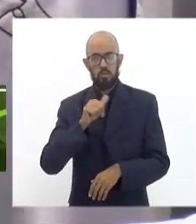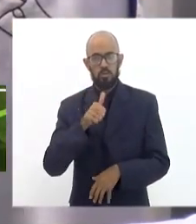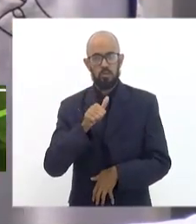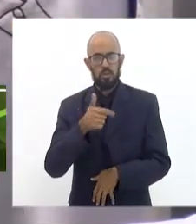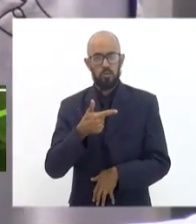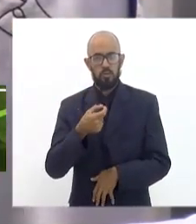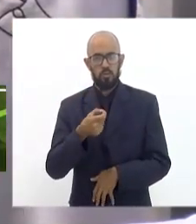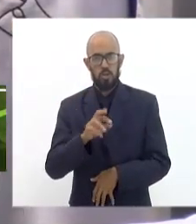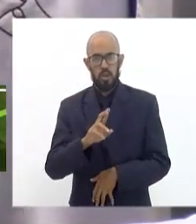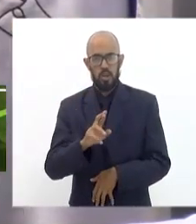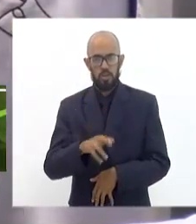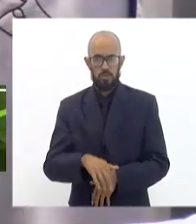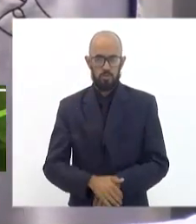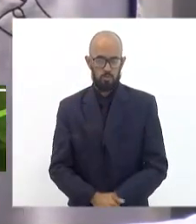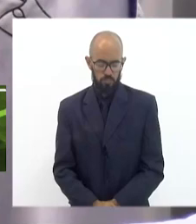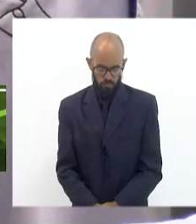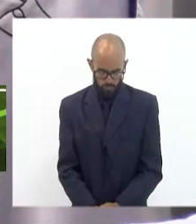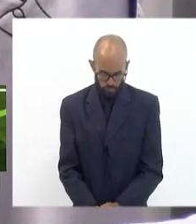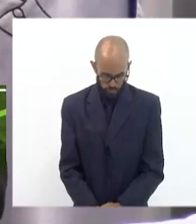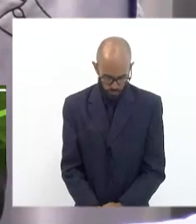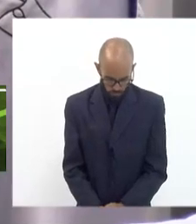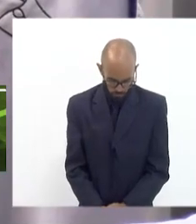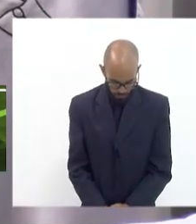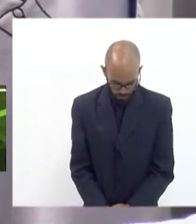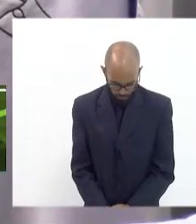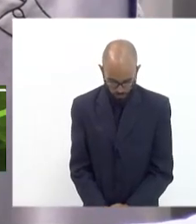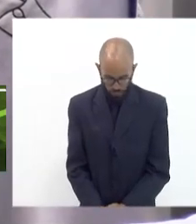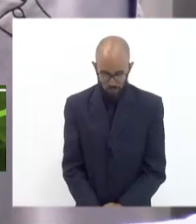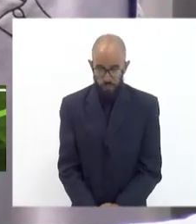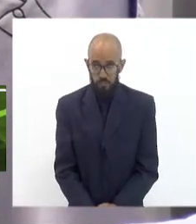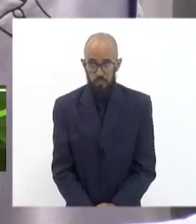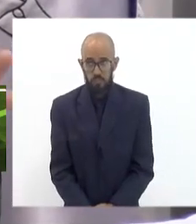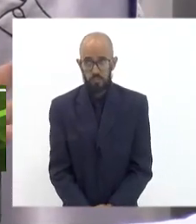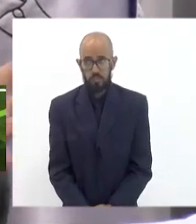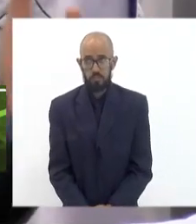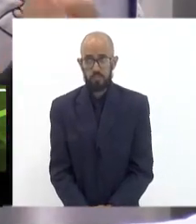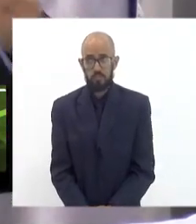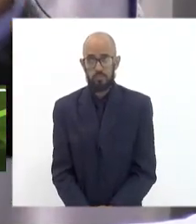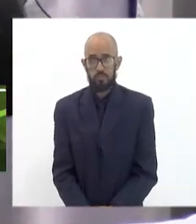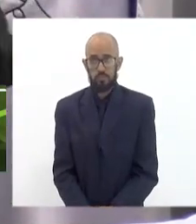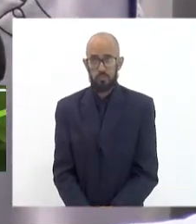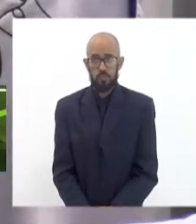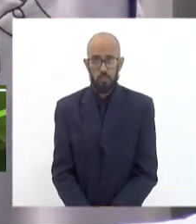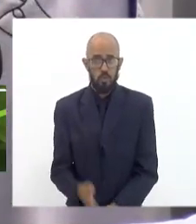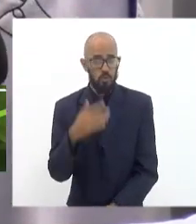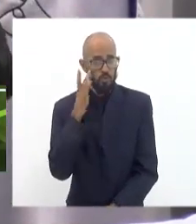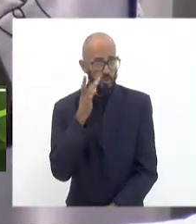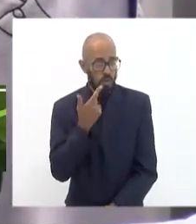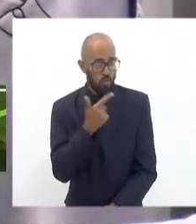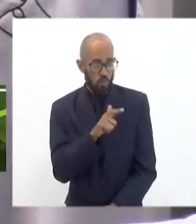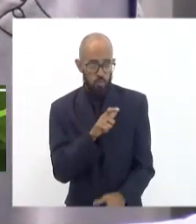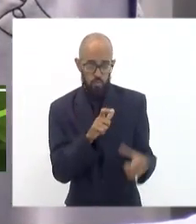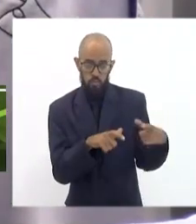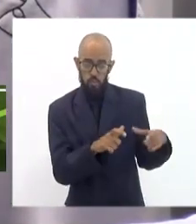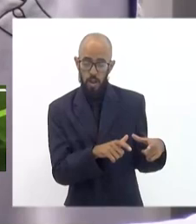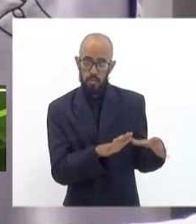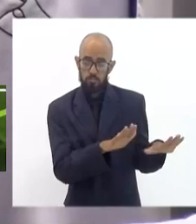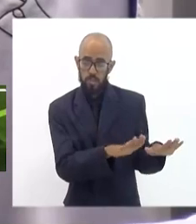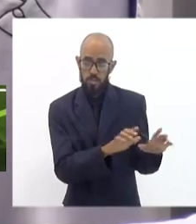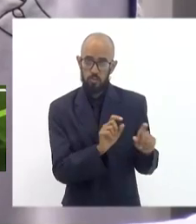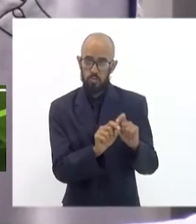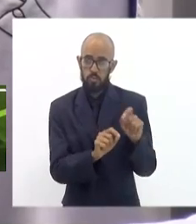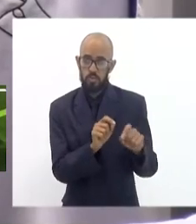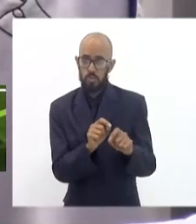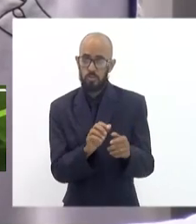então eu faltei Achei que por exemplo eu não sei nas outras áreas se isso virar paixão